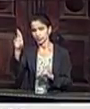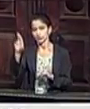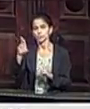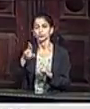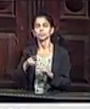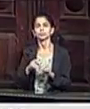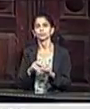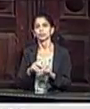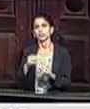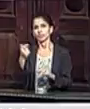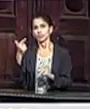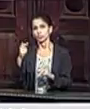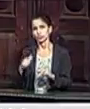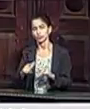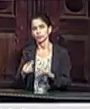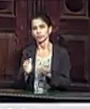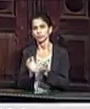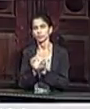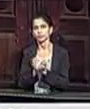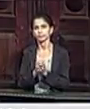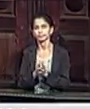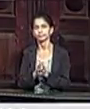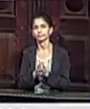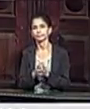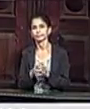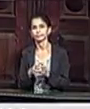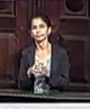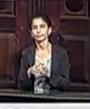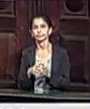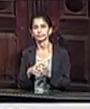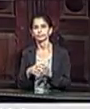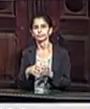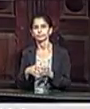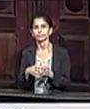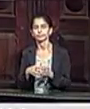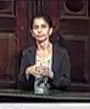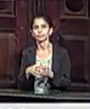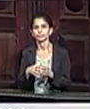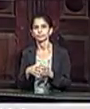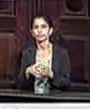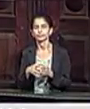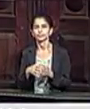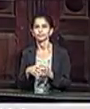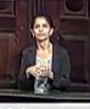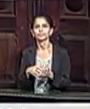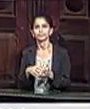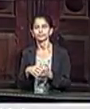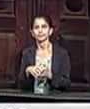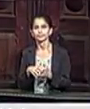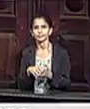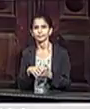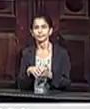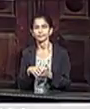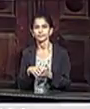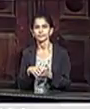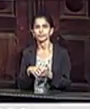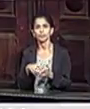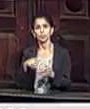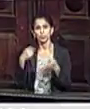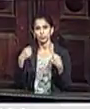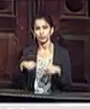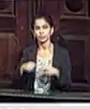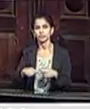Cidinha Campos. Deputada Cidinha Campos aguenta o deputado Paulo Ramos há muitos anos. É a União,